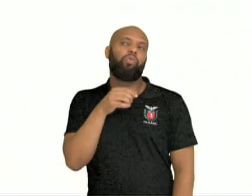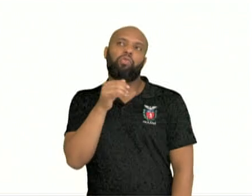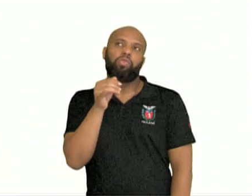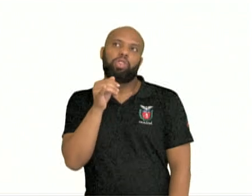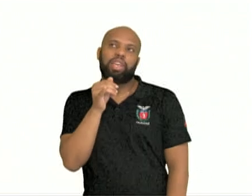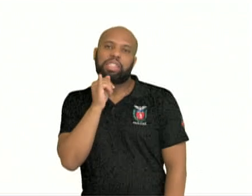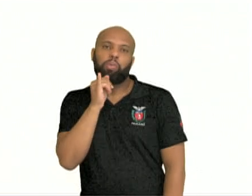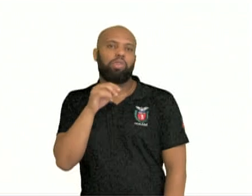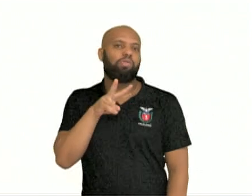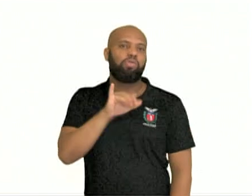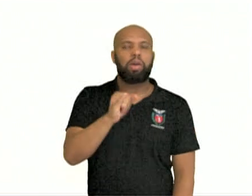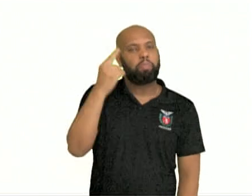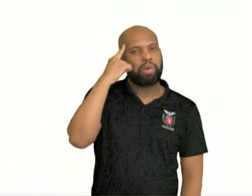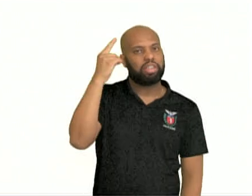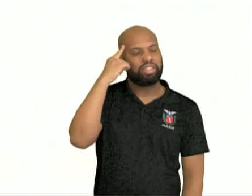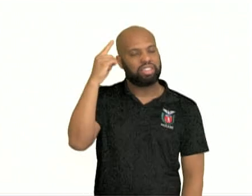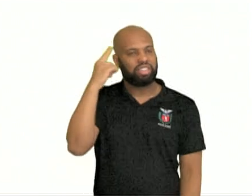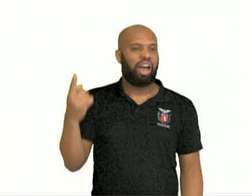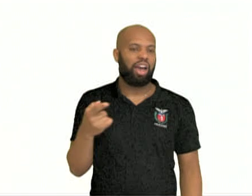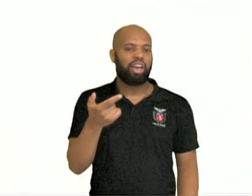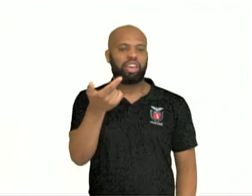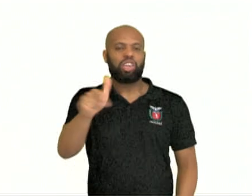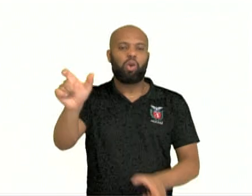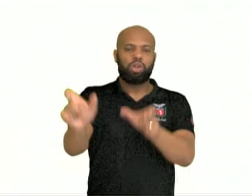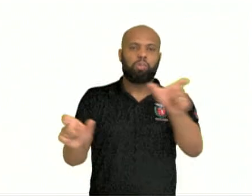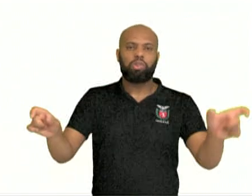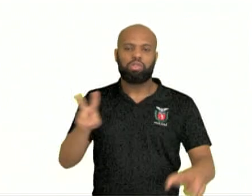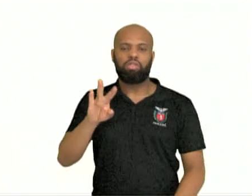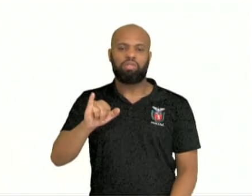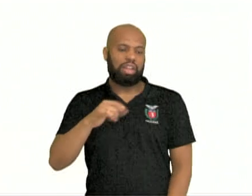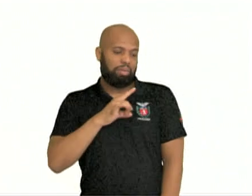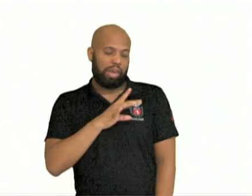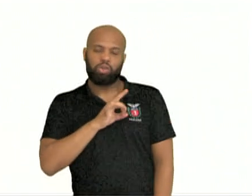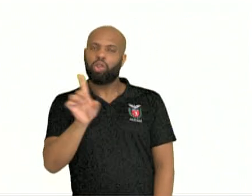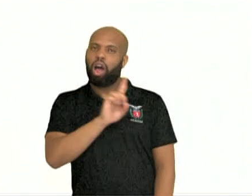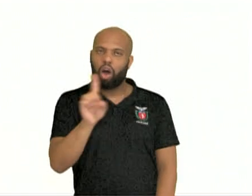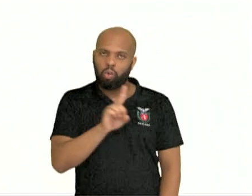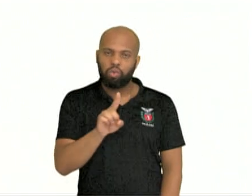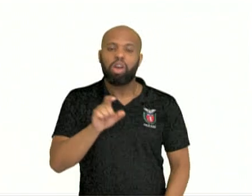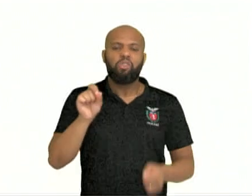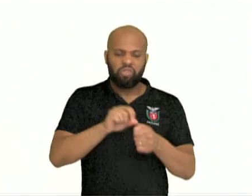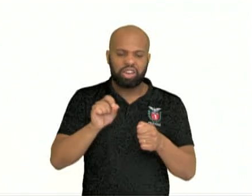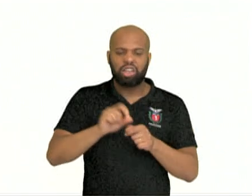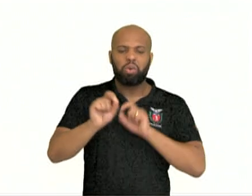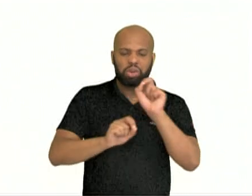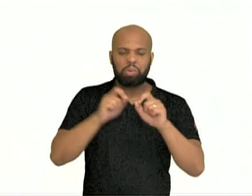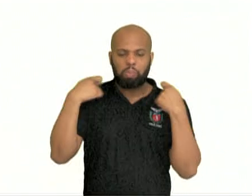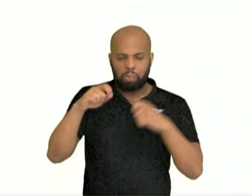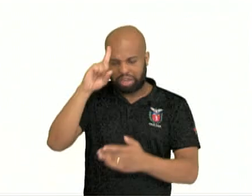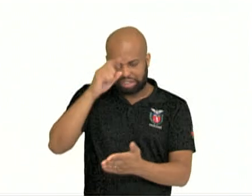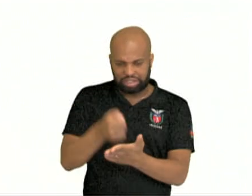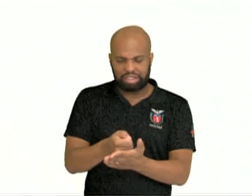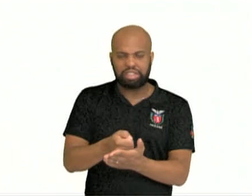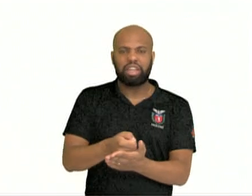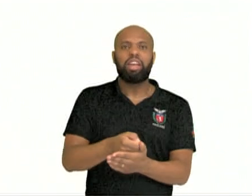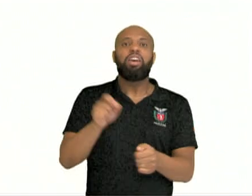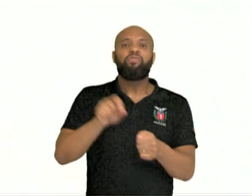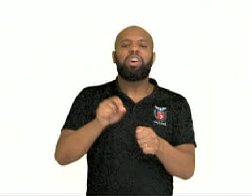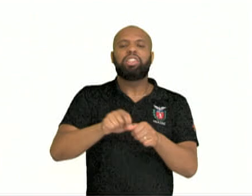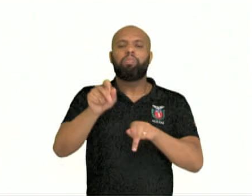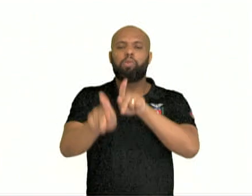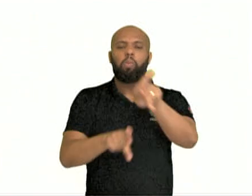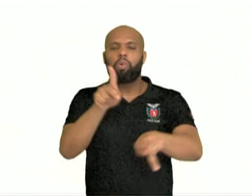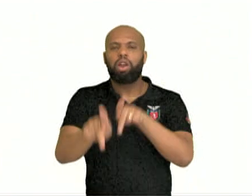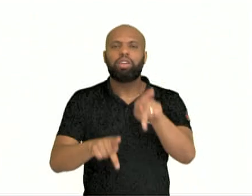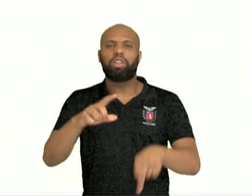ser temido e tomar as medidas necessárias para tornar-se temível. O famoso capítulo